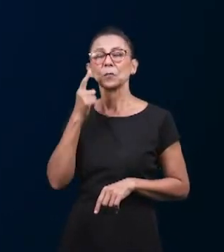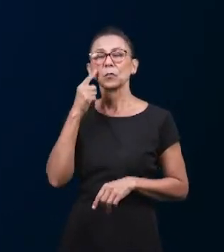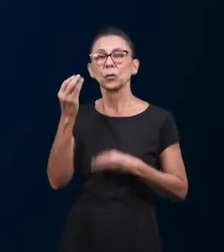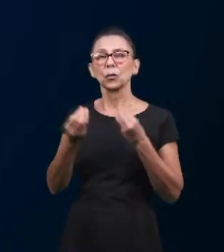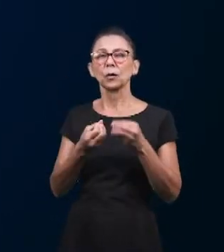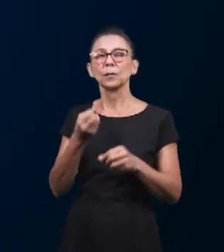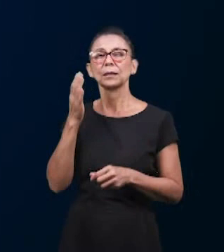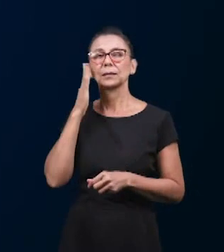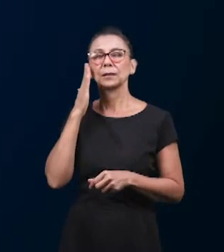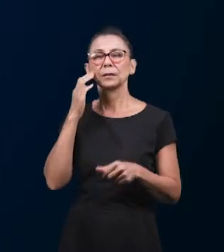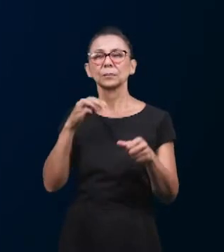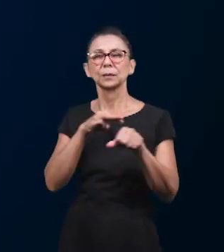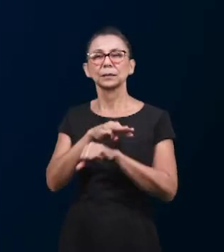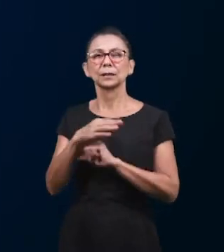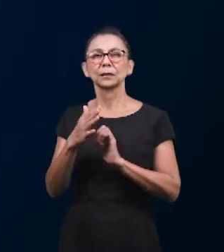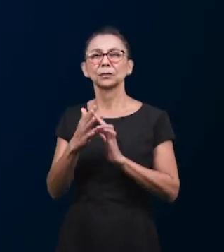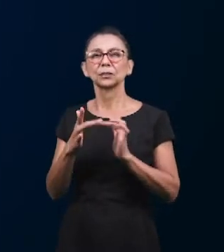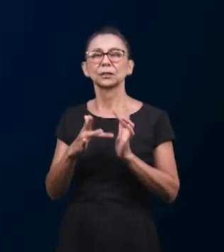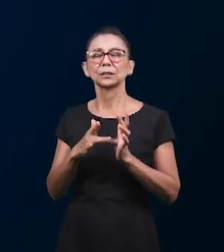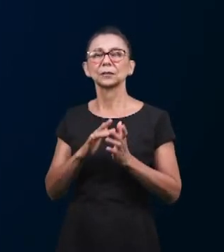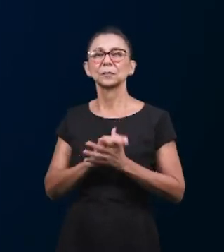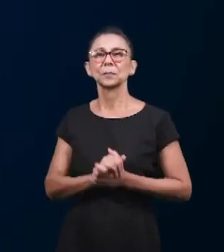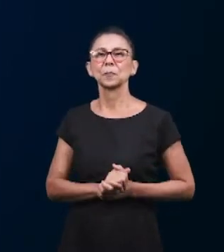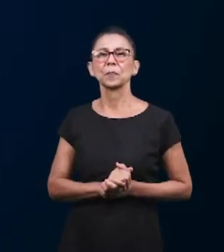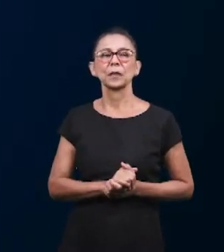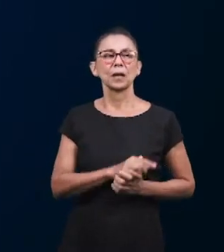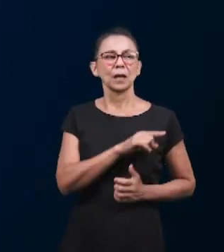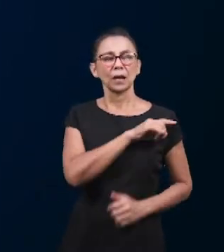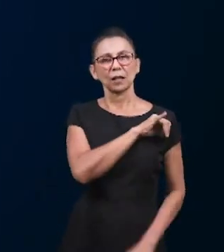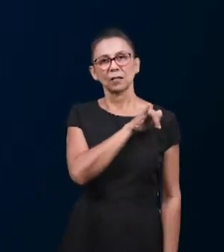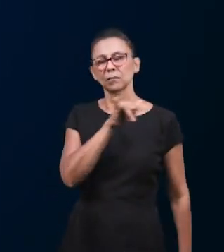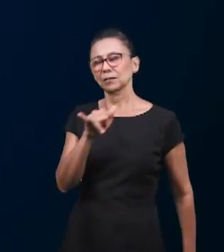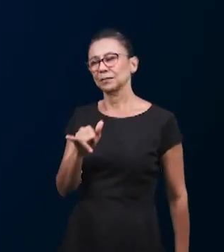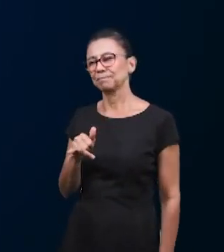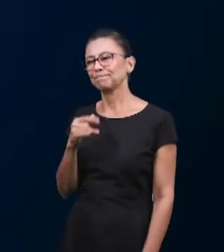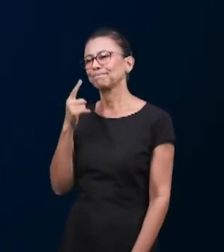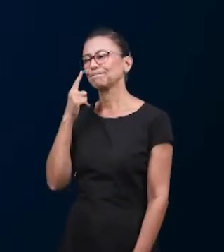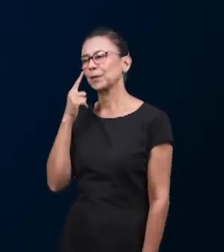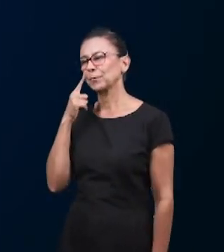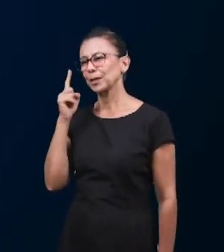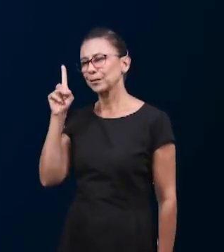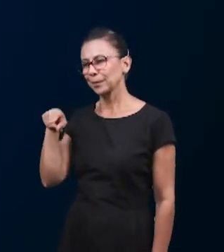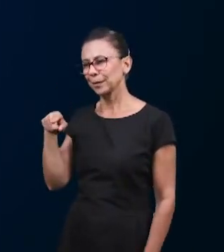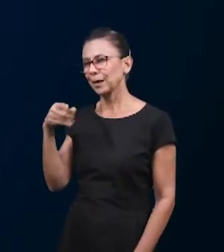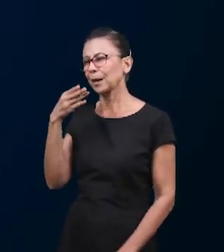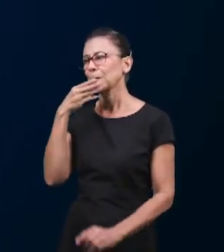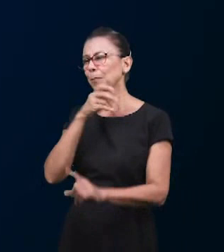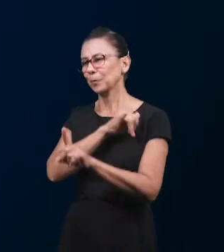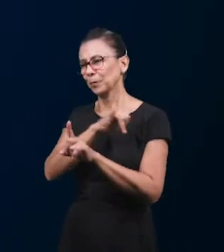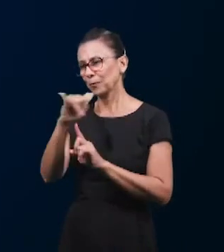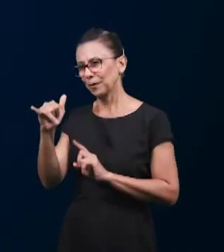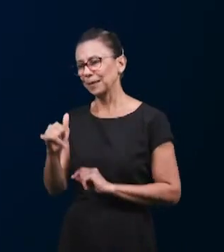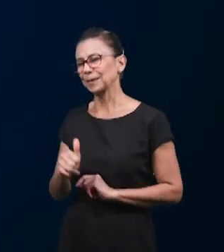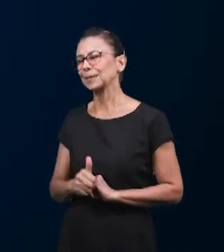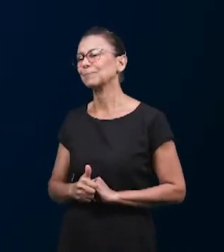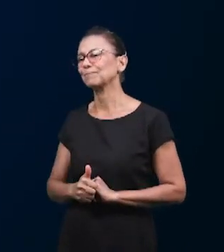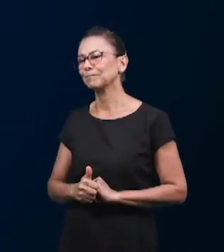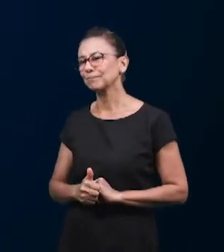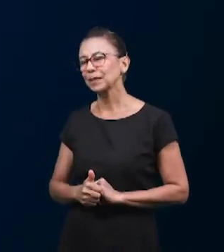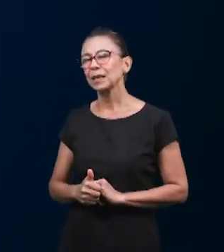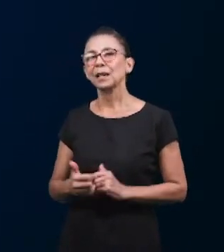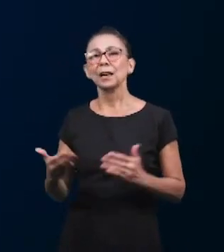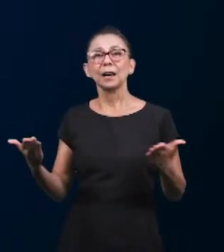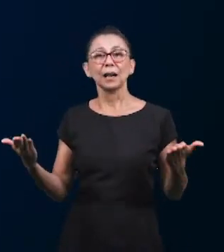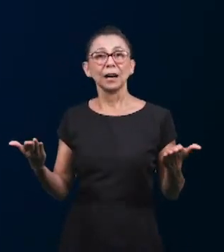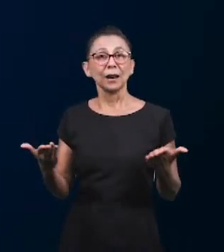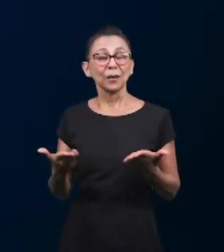19: Disse a mulher: Vejo que és profeta. Neste momento aqui está